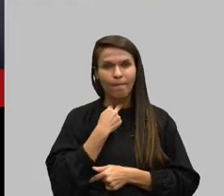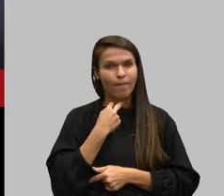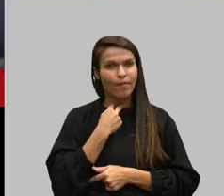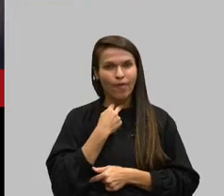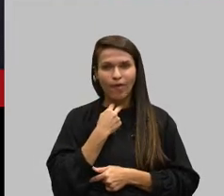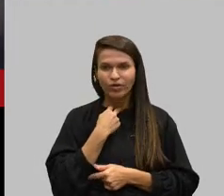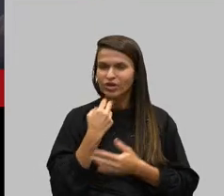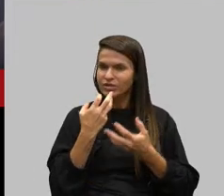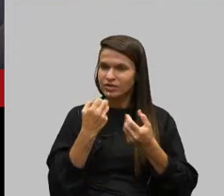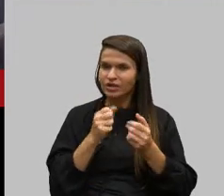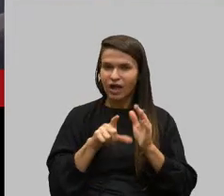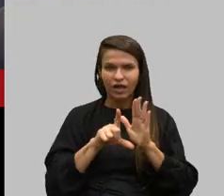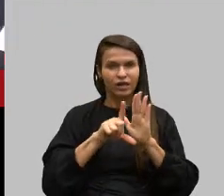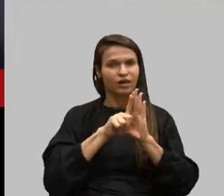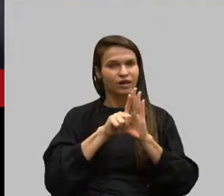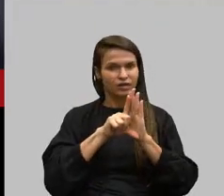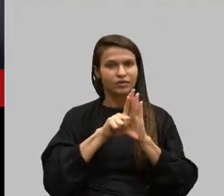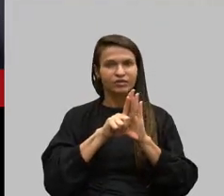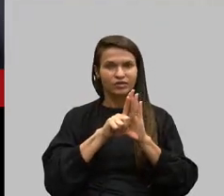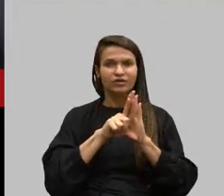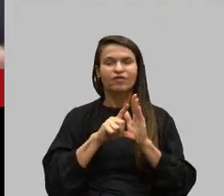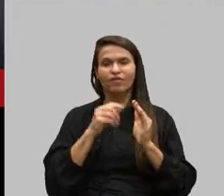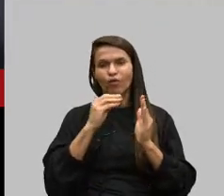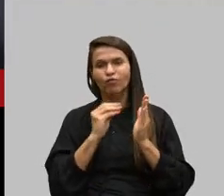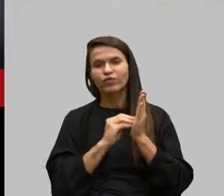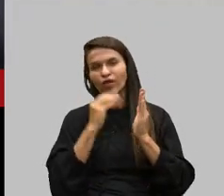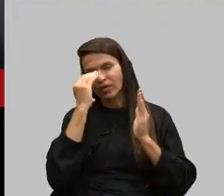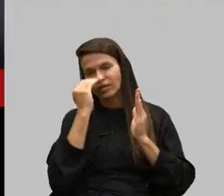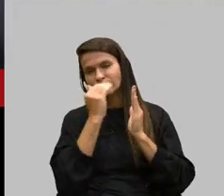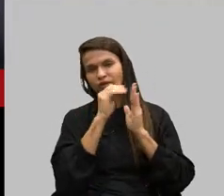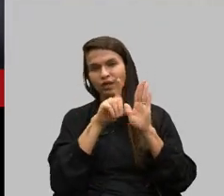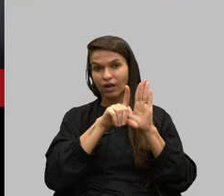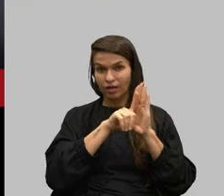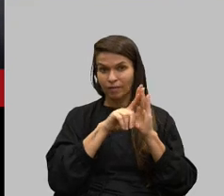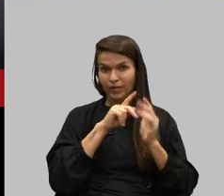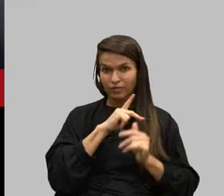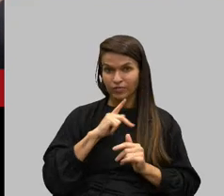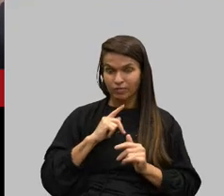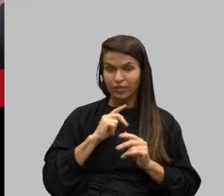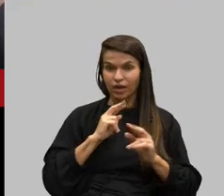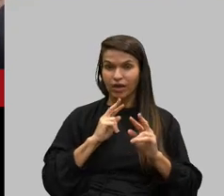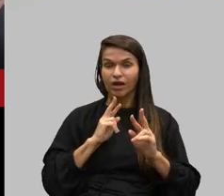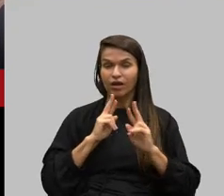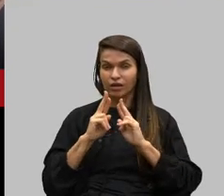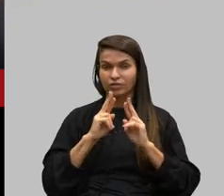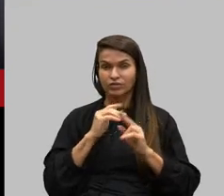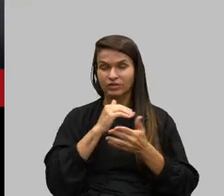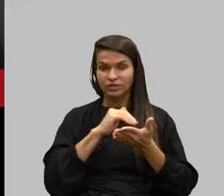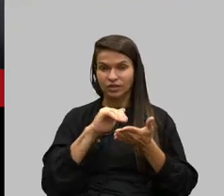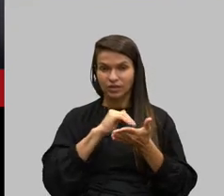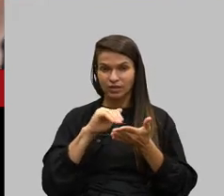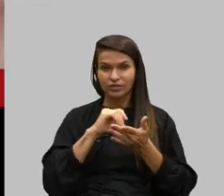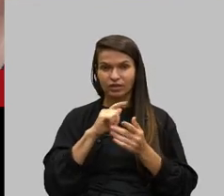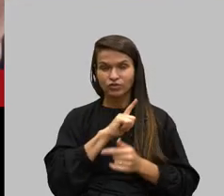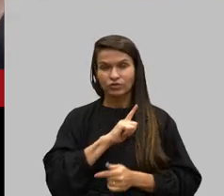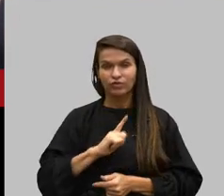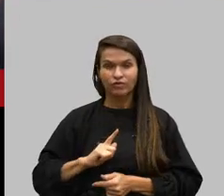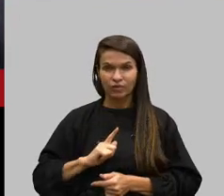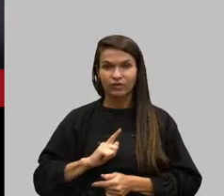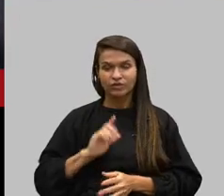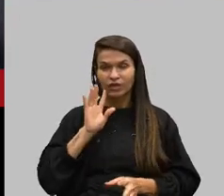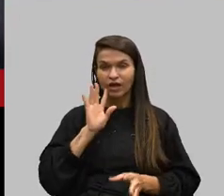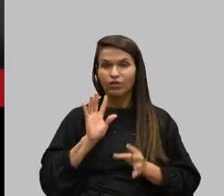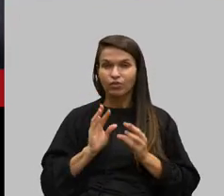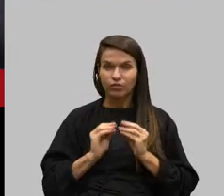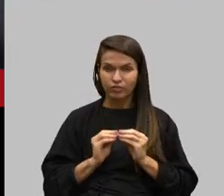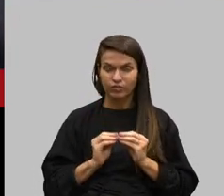por cima da Lei e continuar descumprindo a lei presidente da minha parte em relação ao secretário de governo ela está concluída